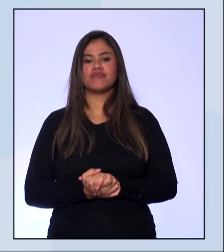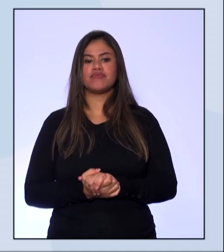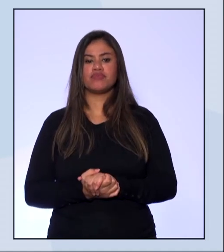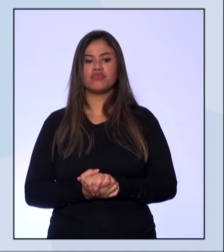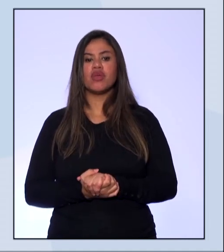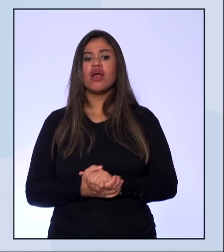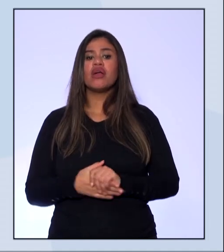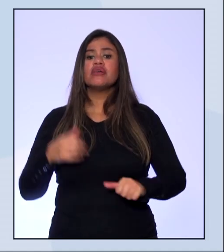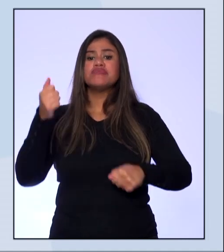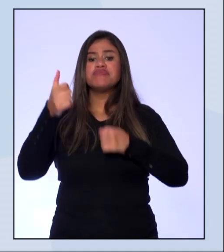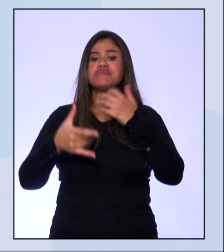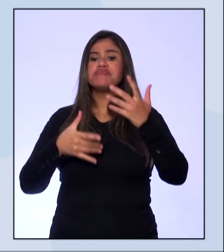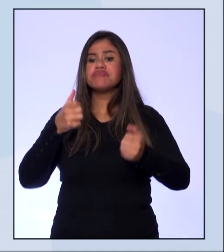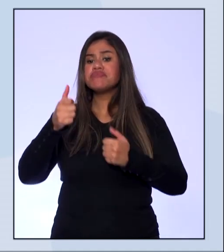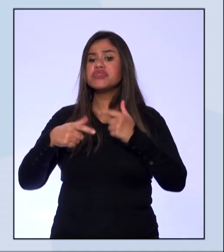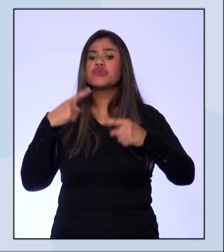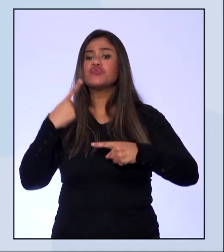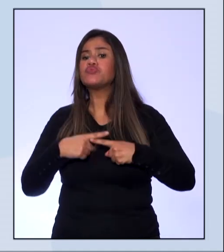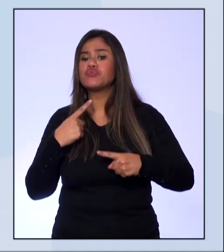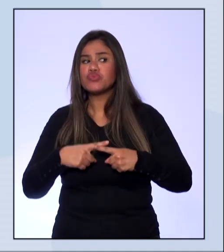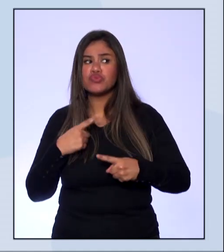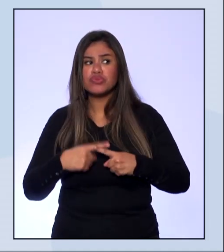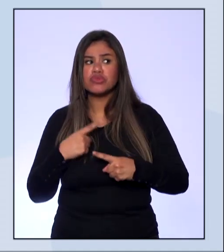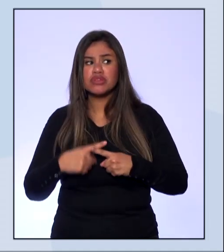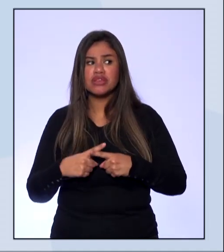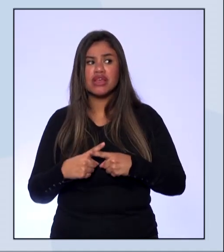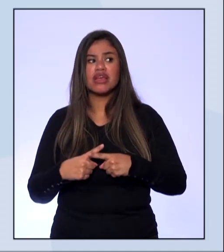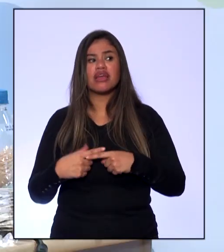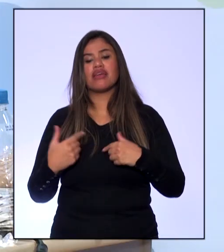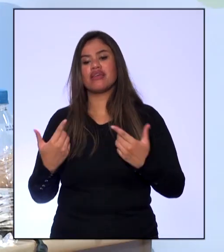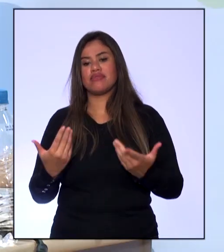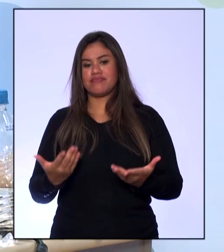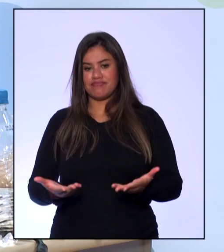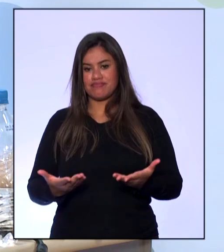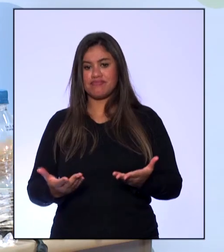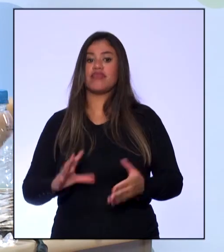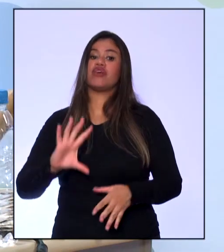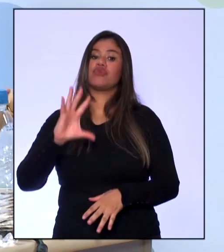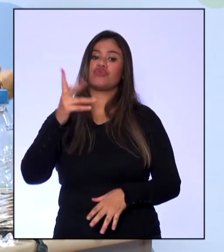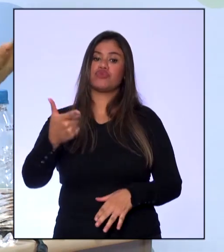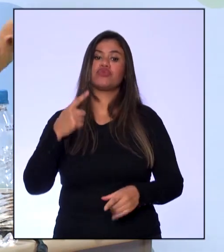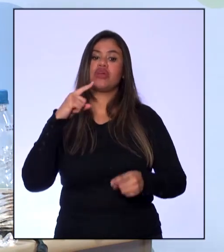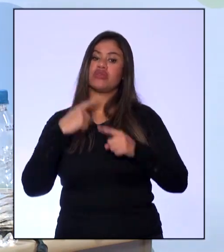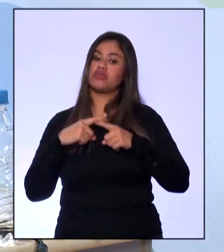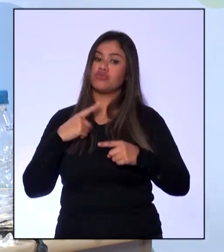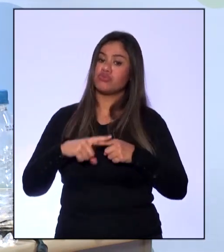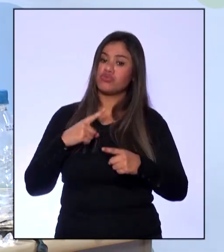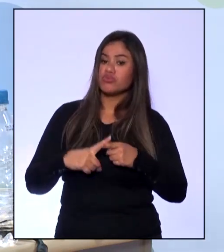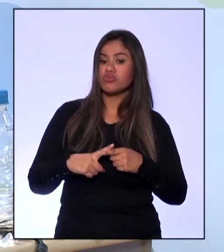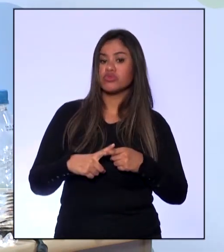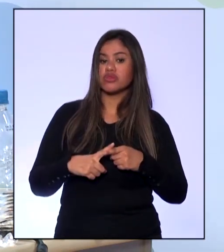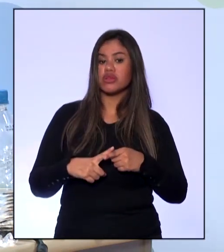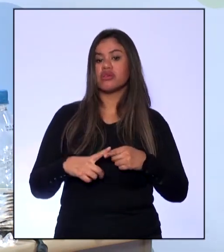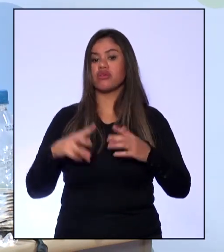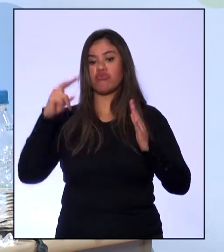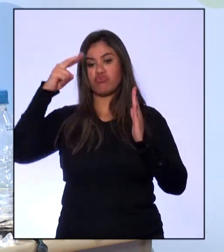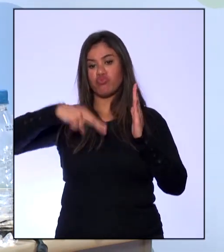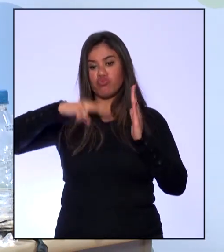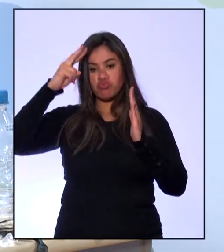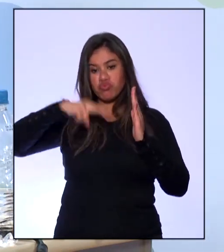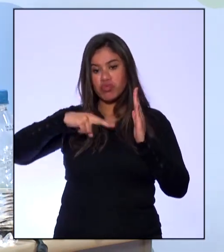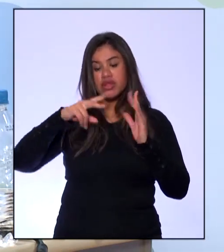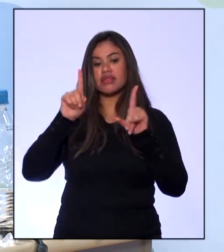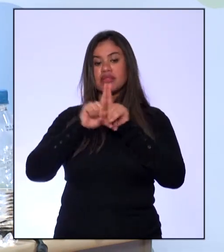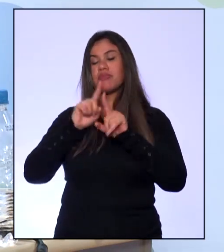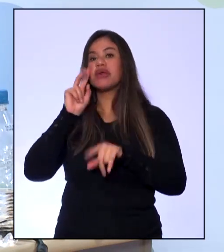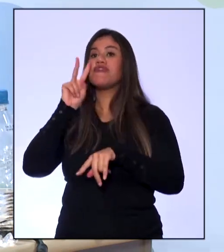isso aconteceu? Gente, eu não vou abrir no chat agora. Eu acabei de dar essa resposta. Como é que isso acontece? Acontece quando eu leio tudo junto.